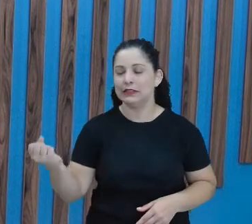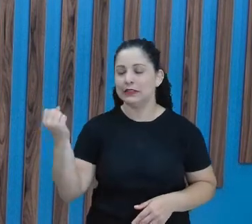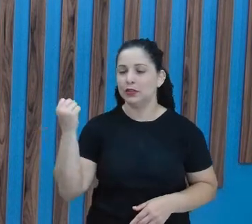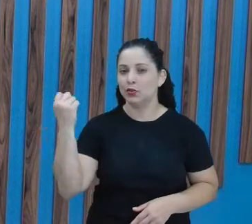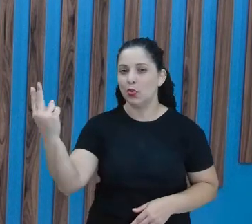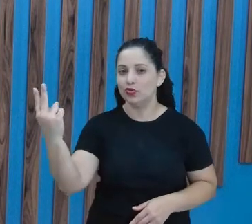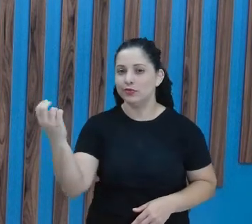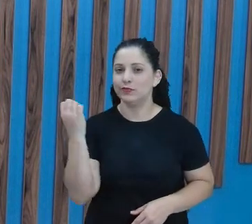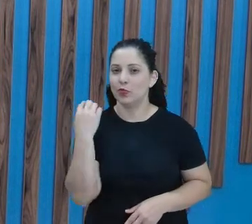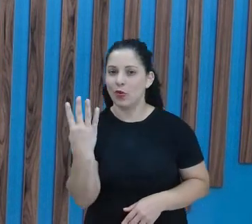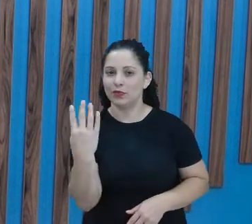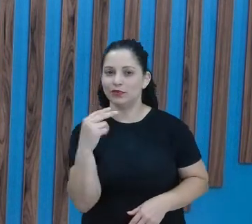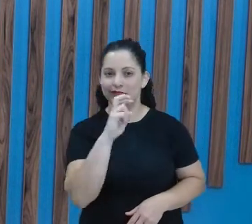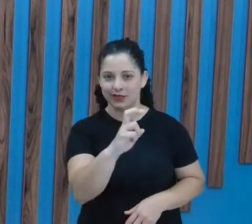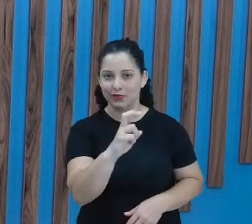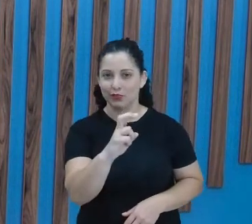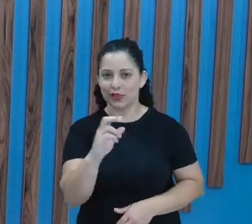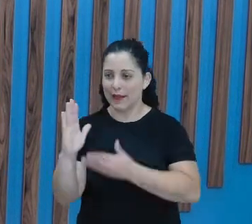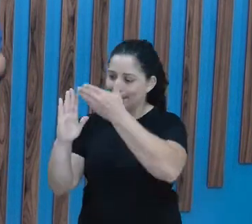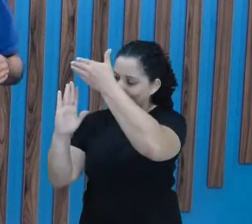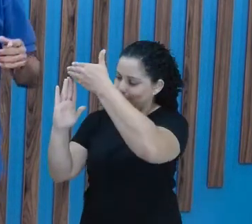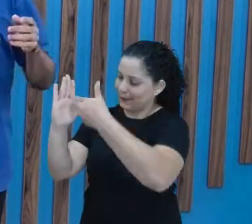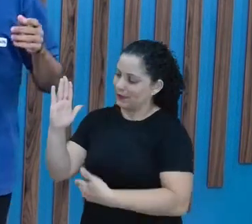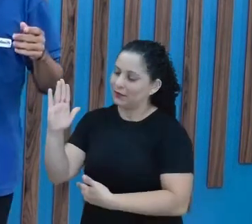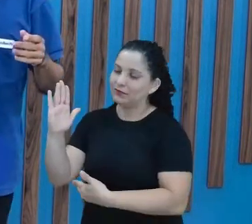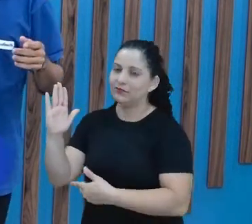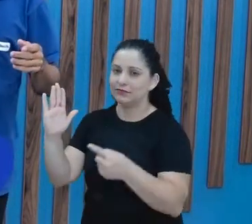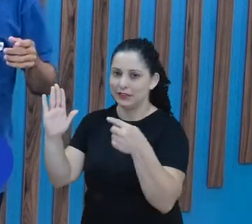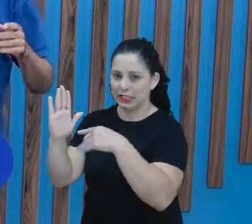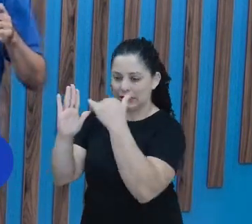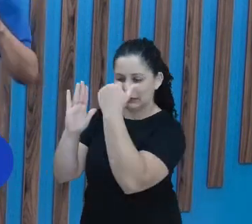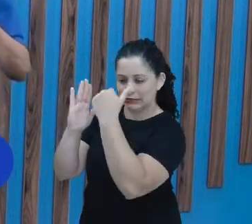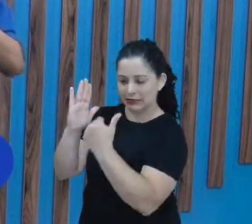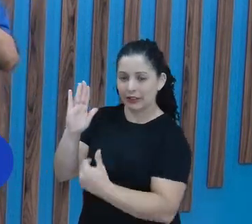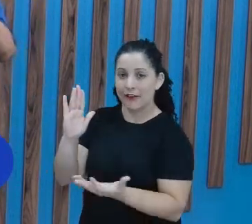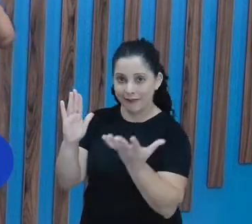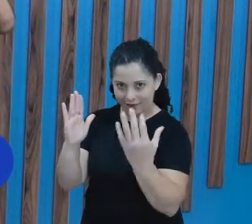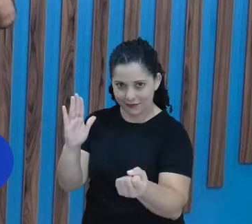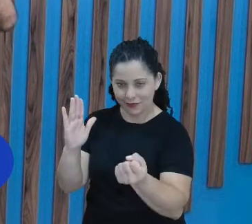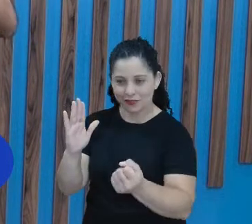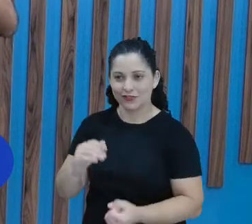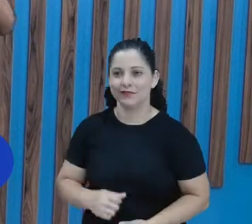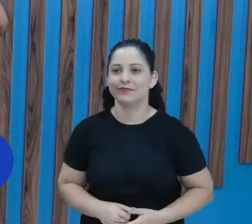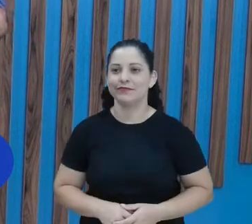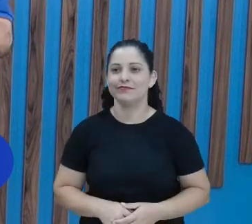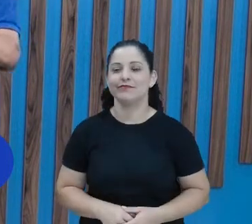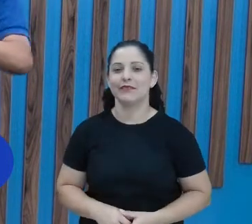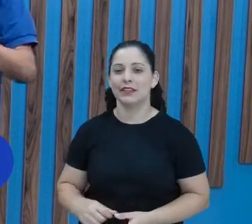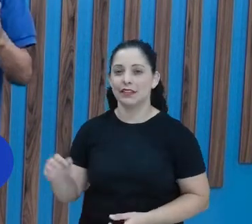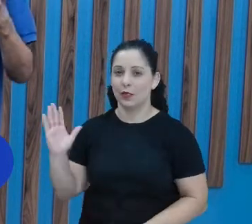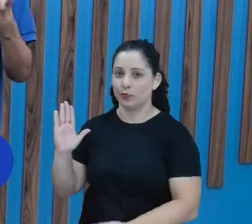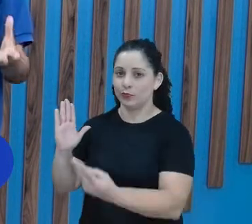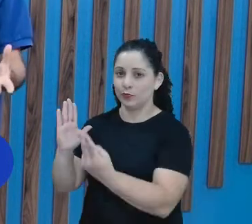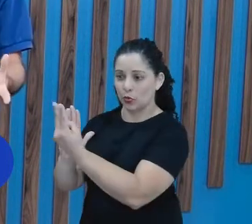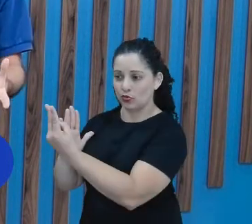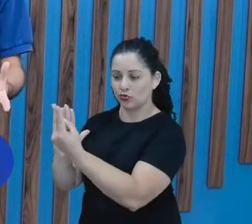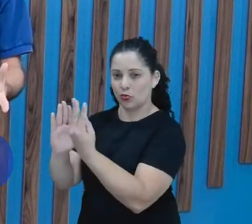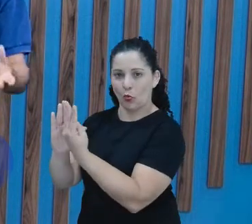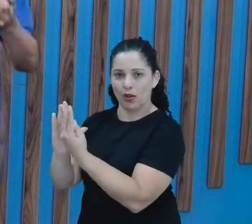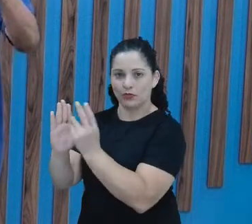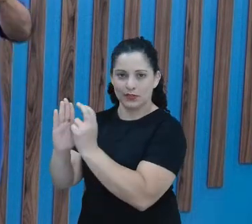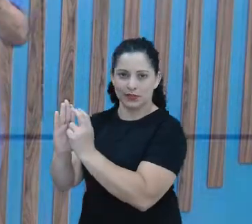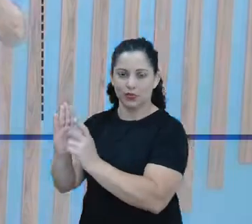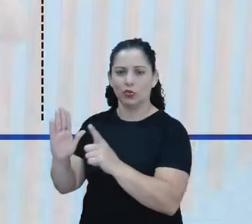É, dois, quatro e cinco a gente vai tirar o MMC. Bora lá? Ó, dois, quatro e cinco. Tem número par,